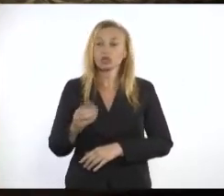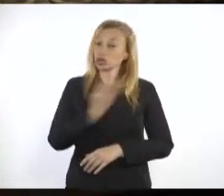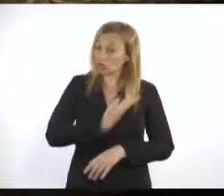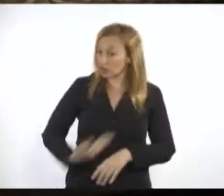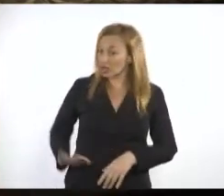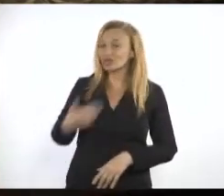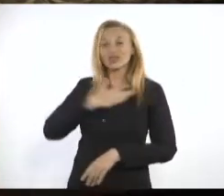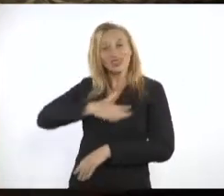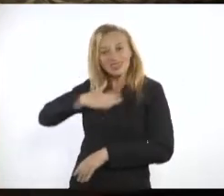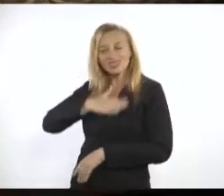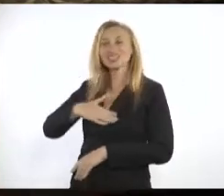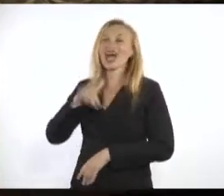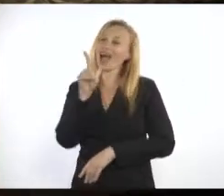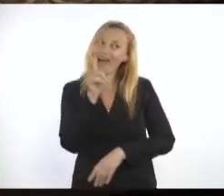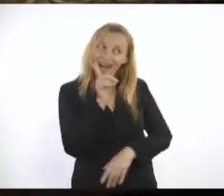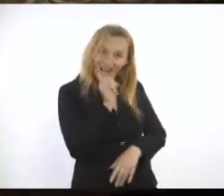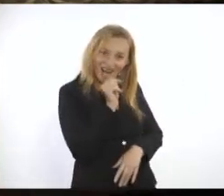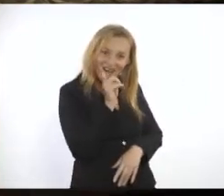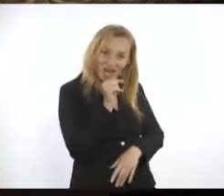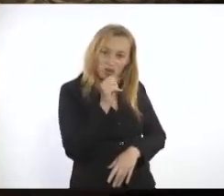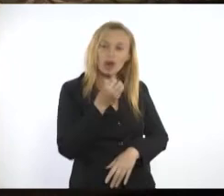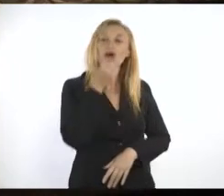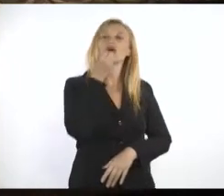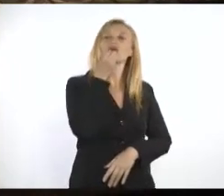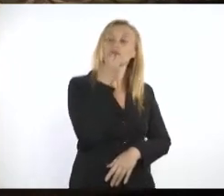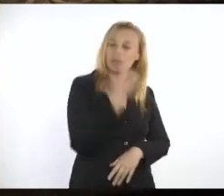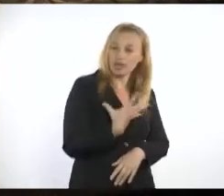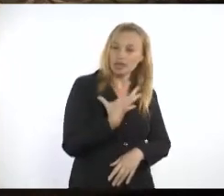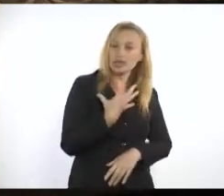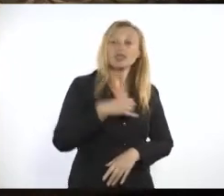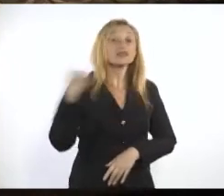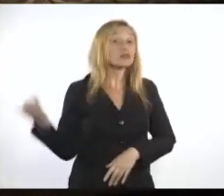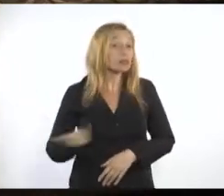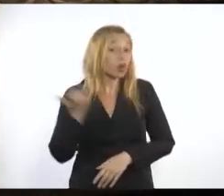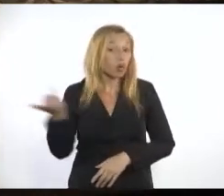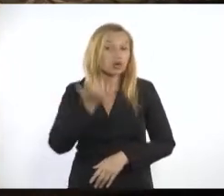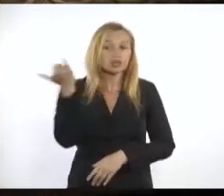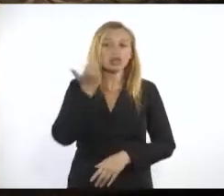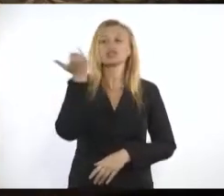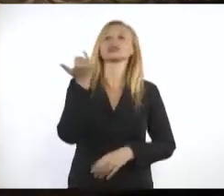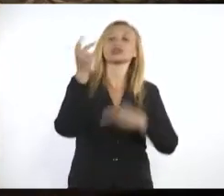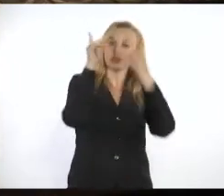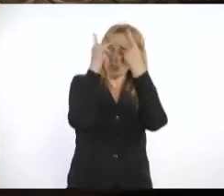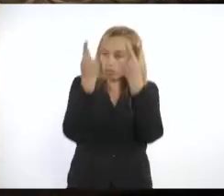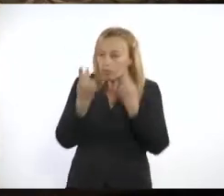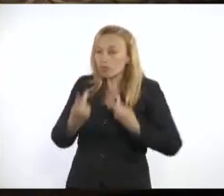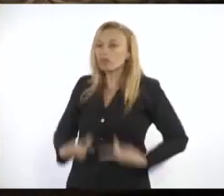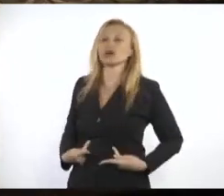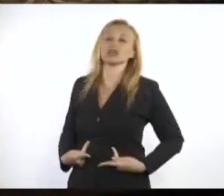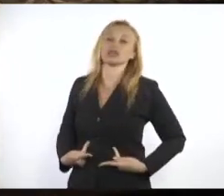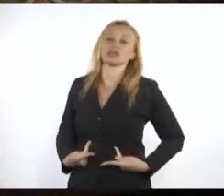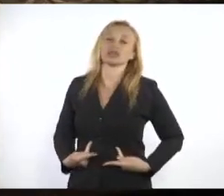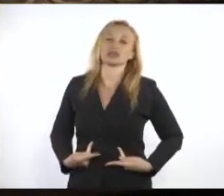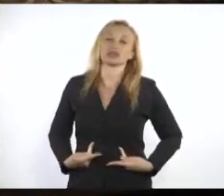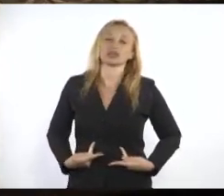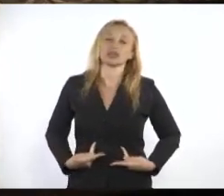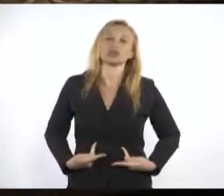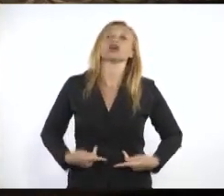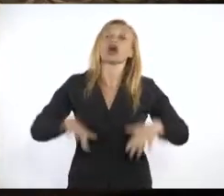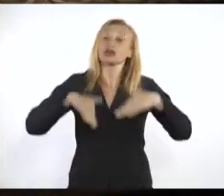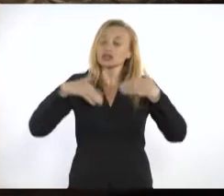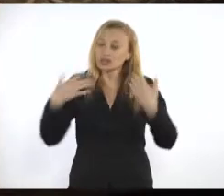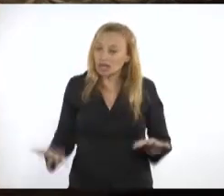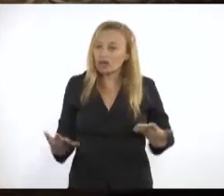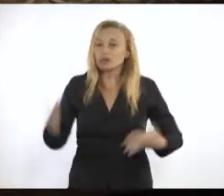disse que água é um bem essencial para a dignidade humana. Então,